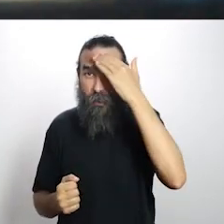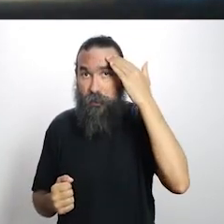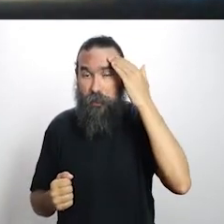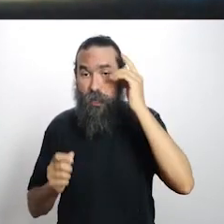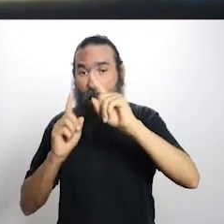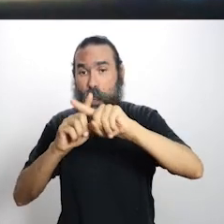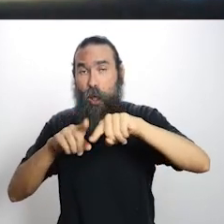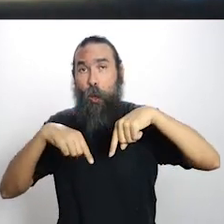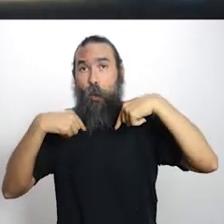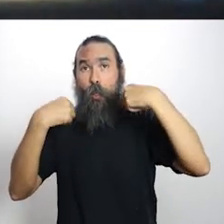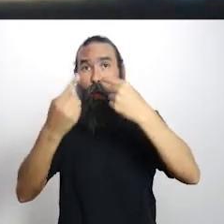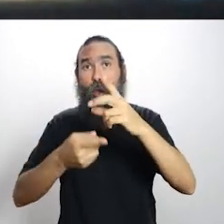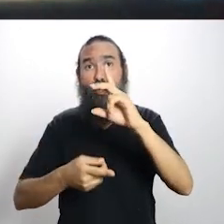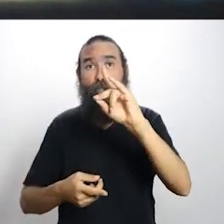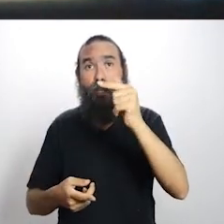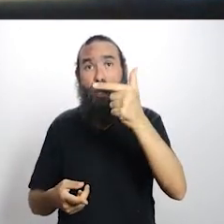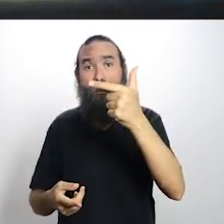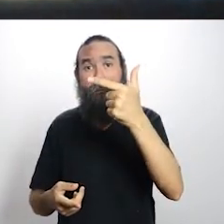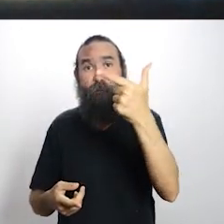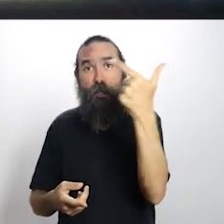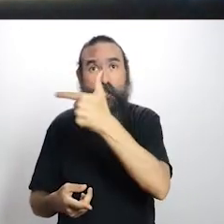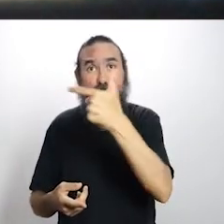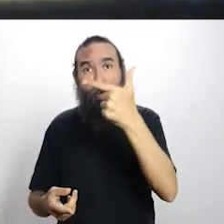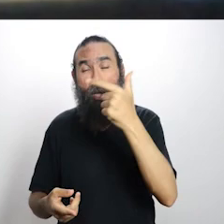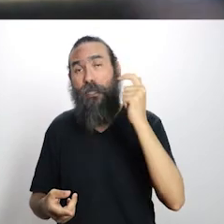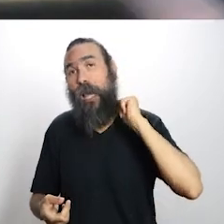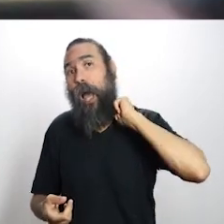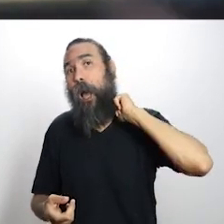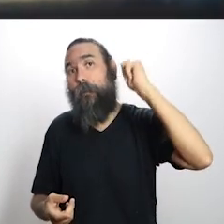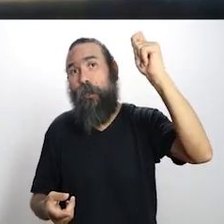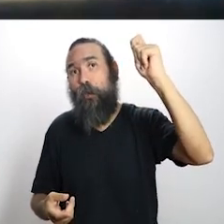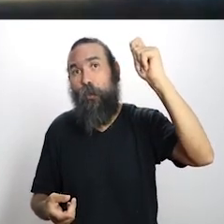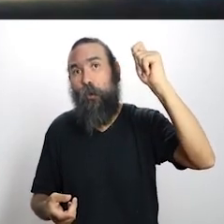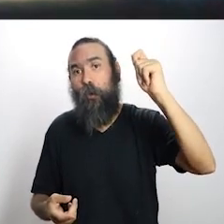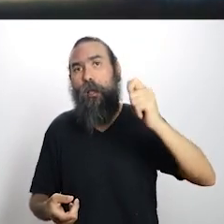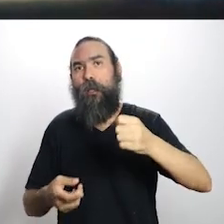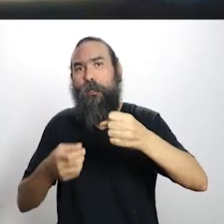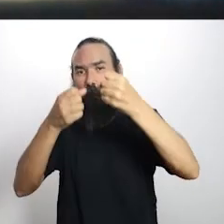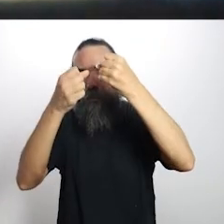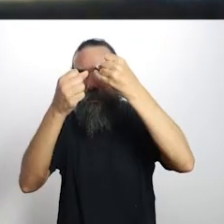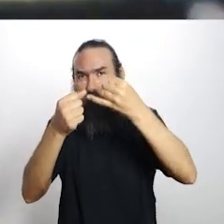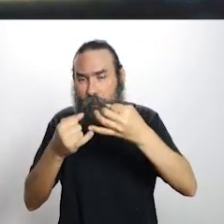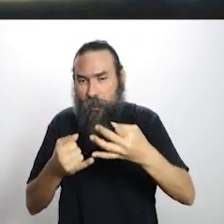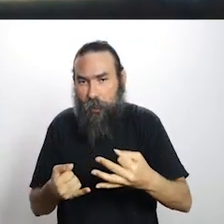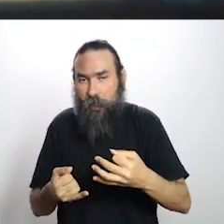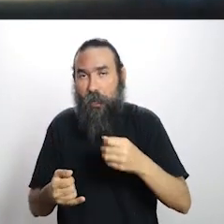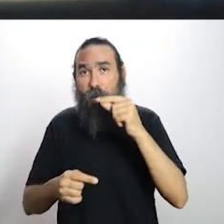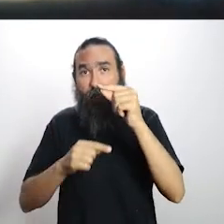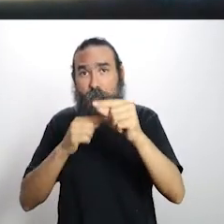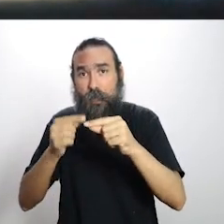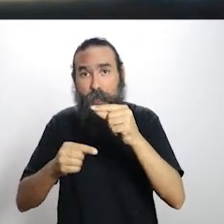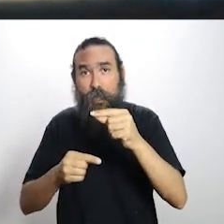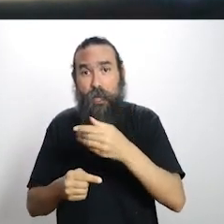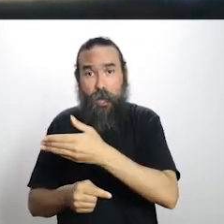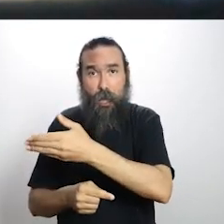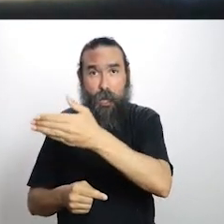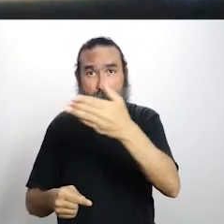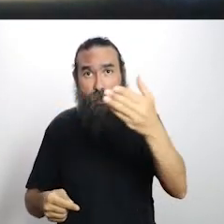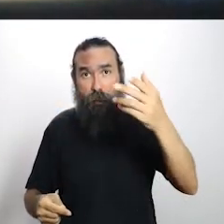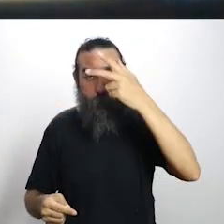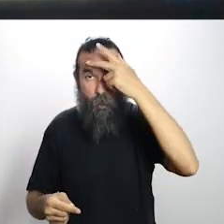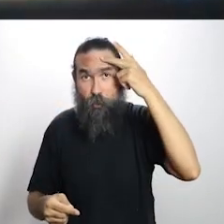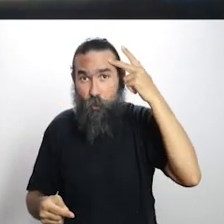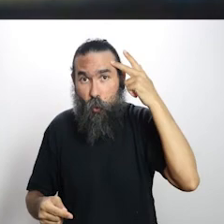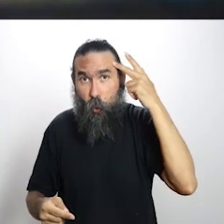medida que os gestores culturais que os gestores públicos façam nas suas prefeituras e nos seus estados